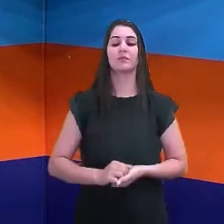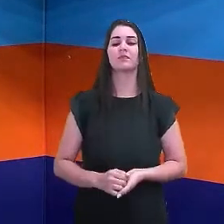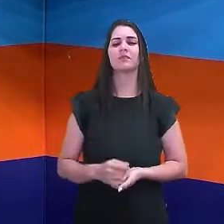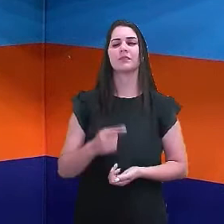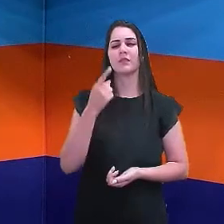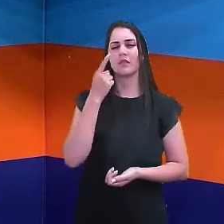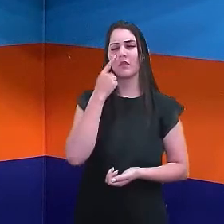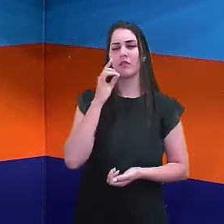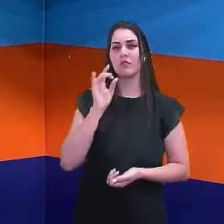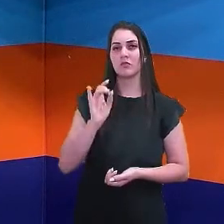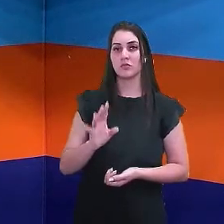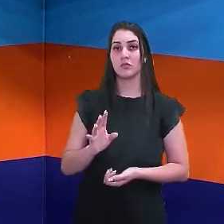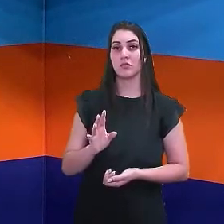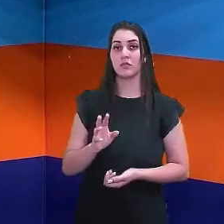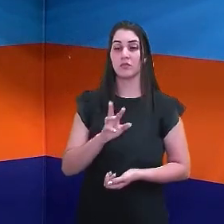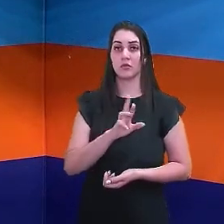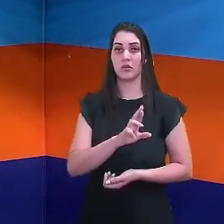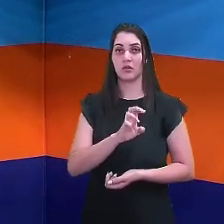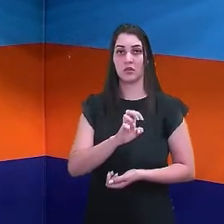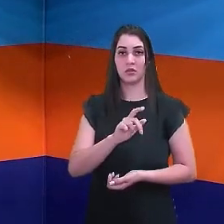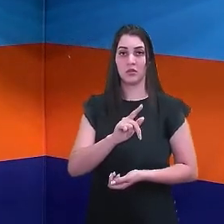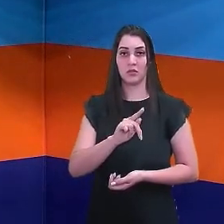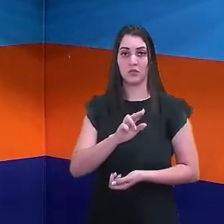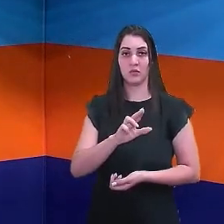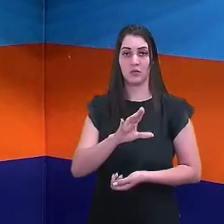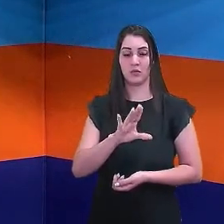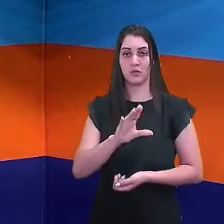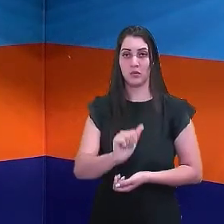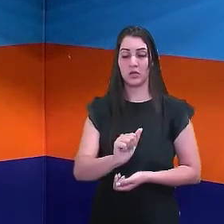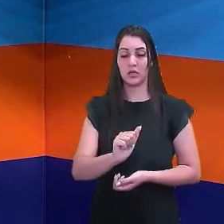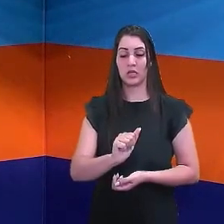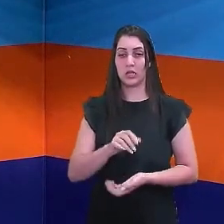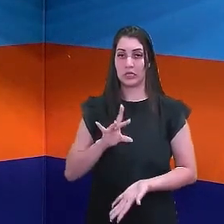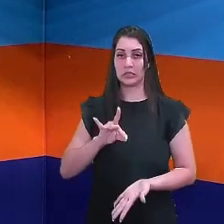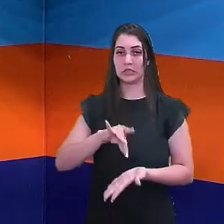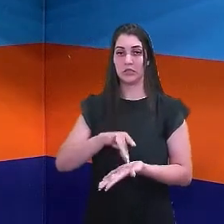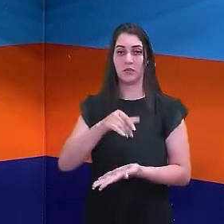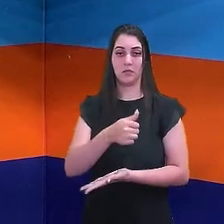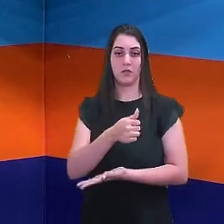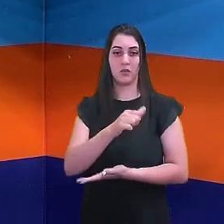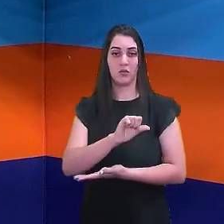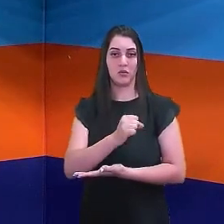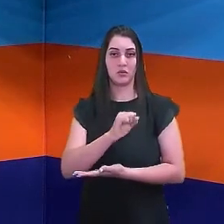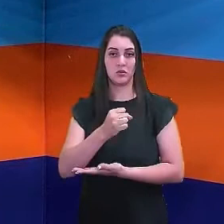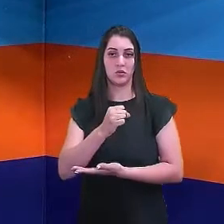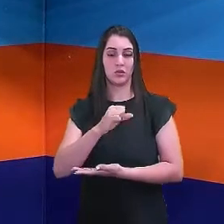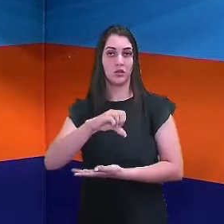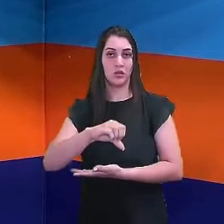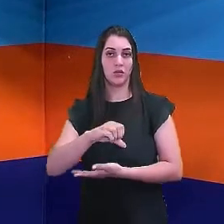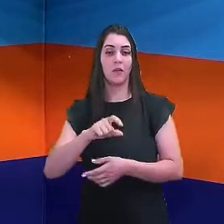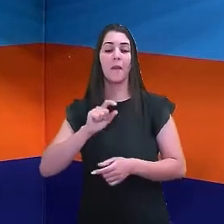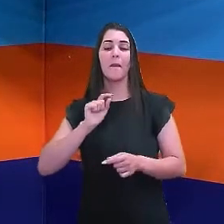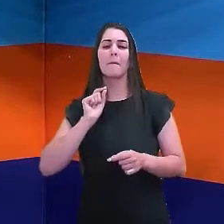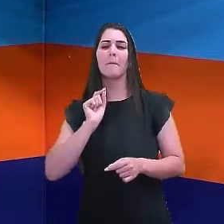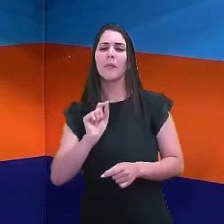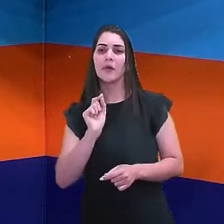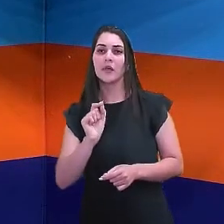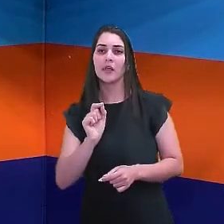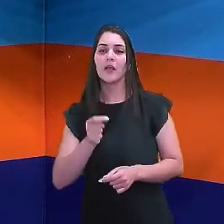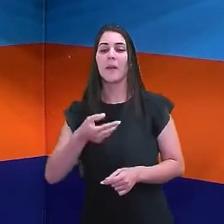Vejam só. A República, ela é consolidada em 1889, né? Proclamada. Por quem?